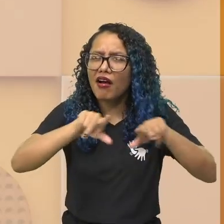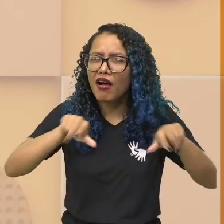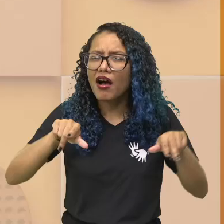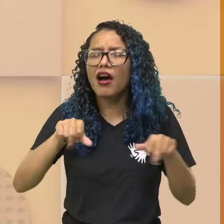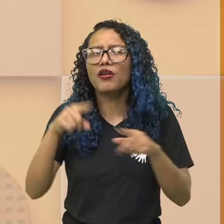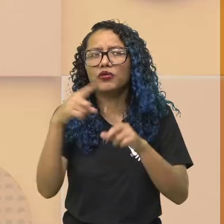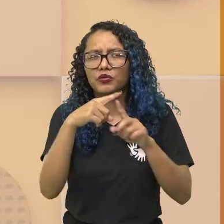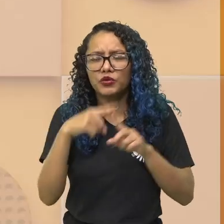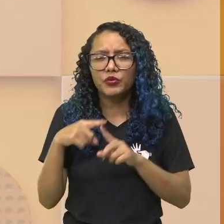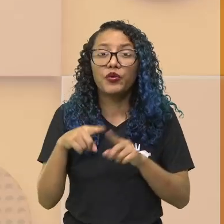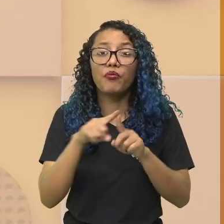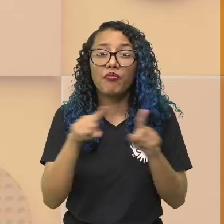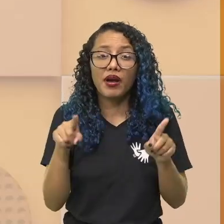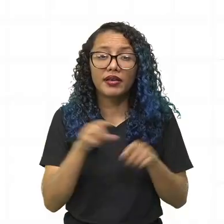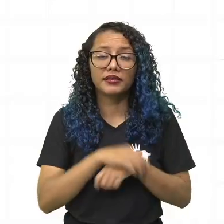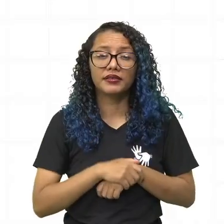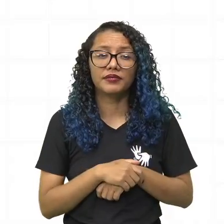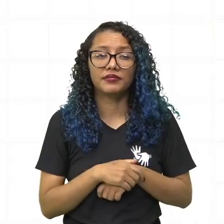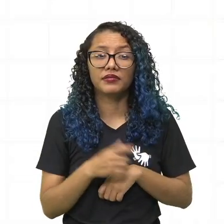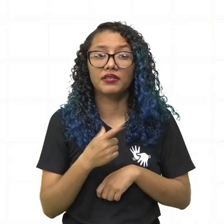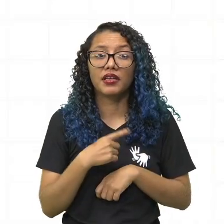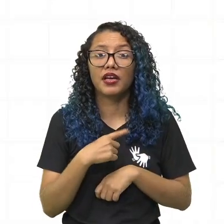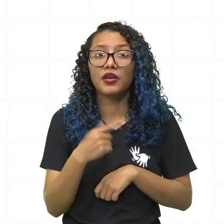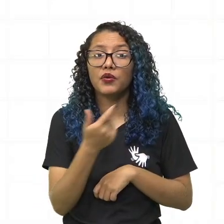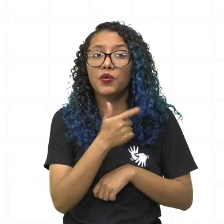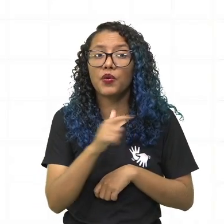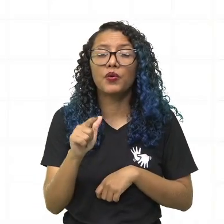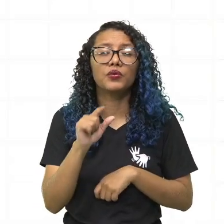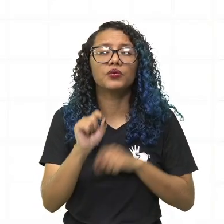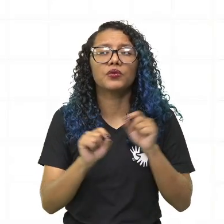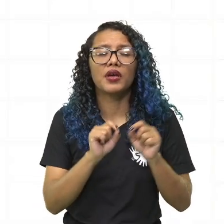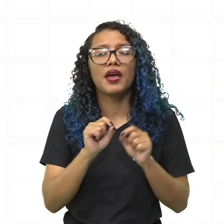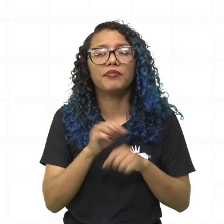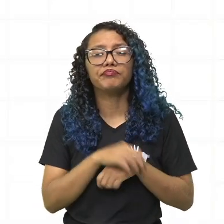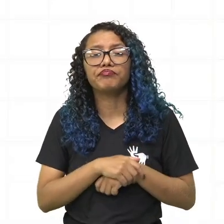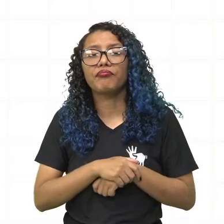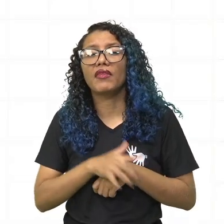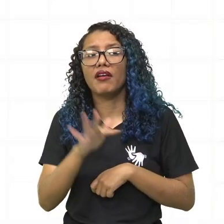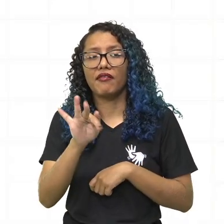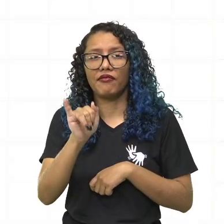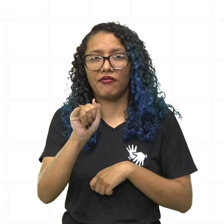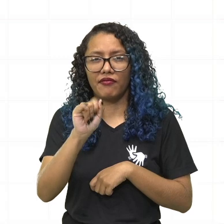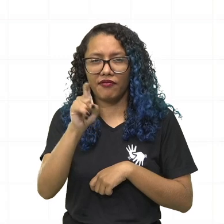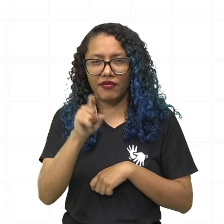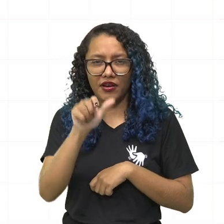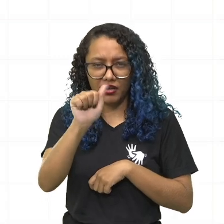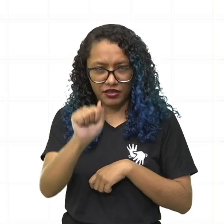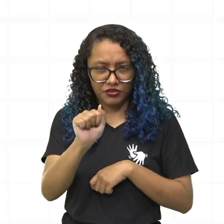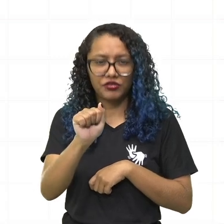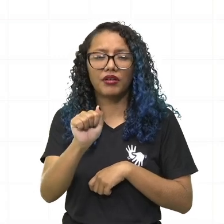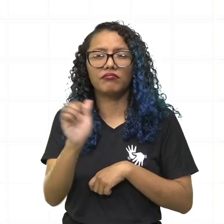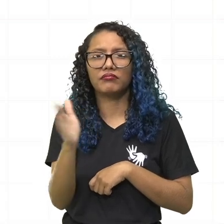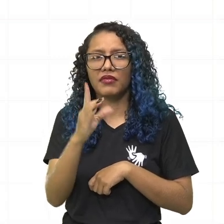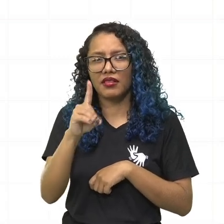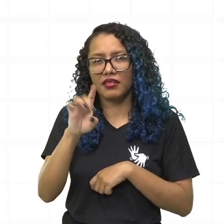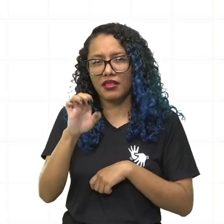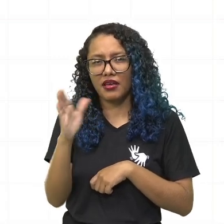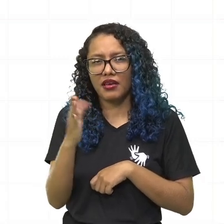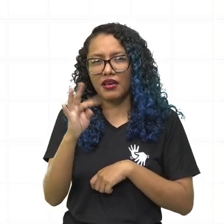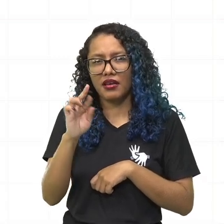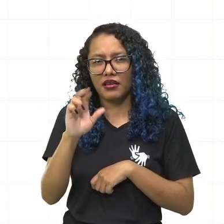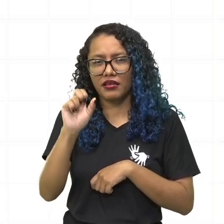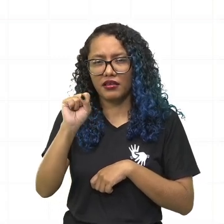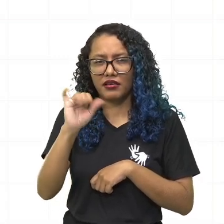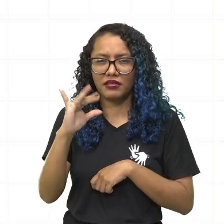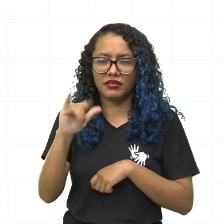Mas, como a gente vai ver na próxima tela, existem também as chamadas faixas de transição, né? Onde começa e onde termina cada domínio,